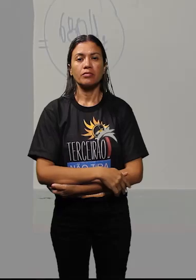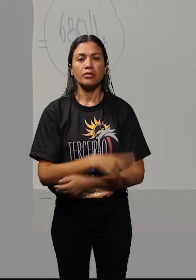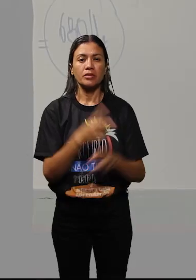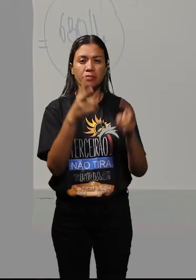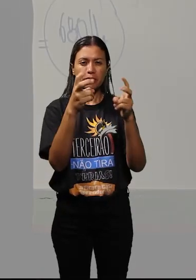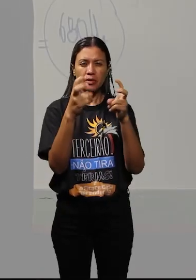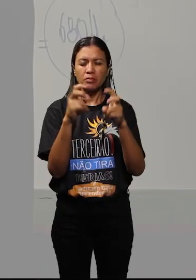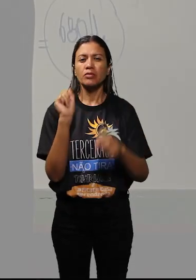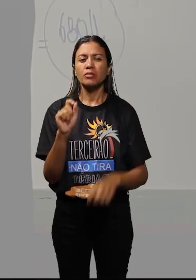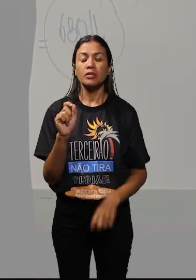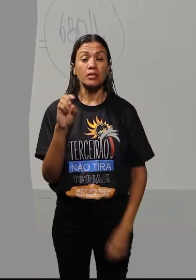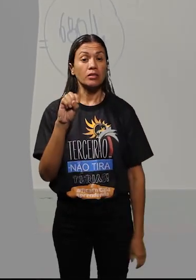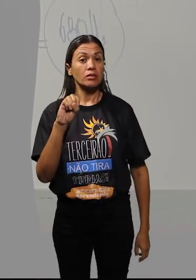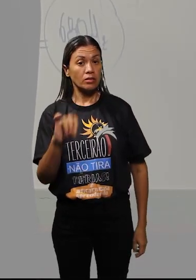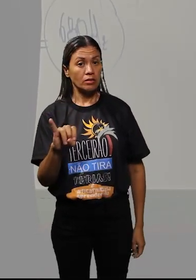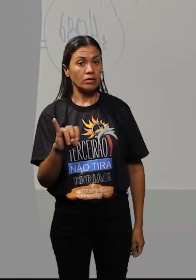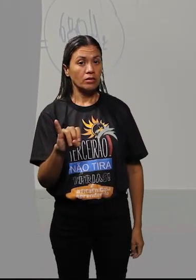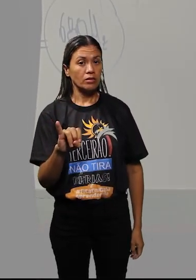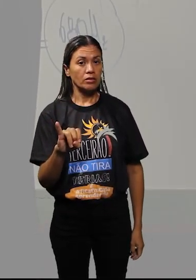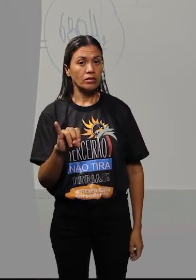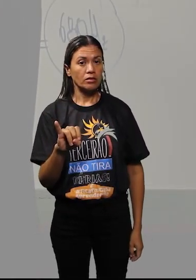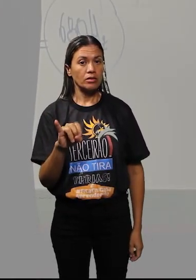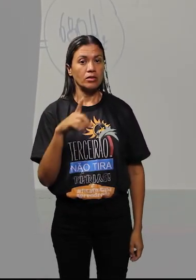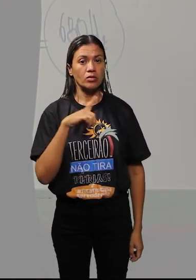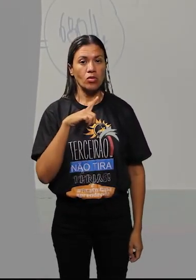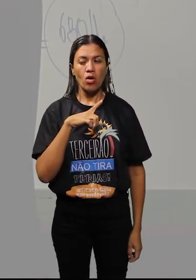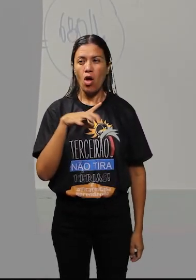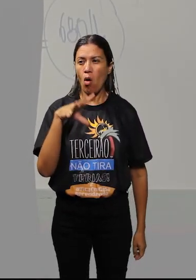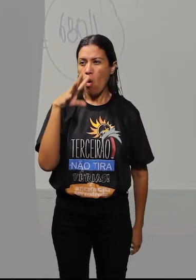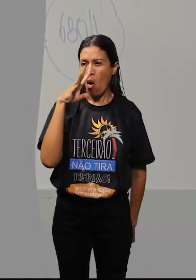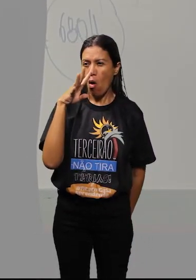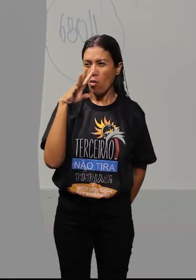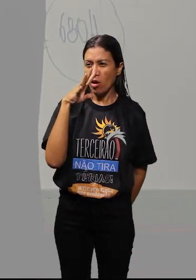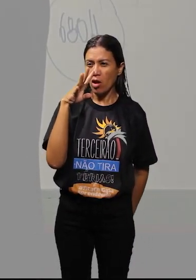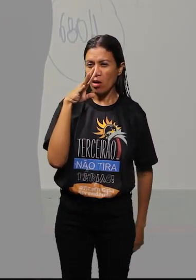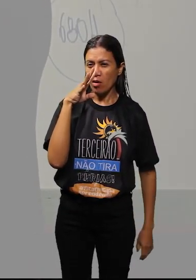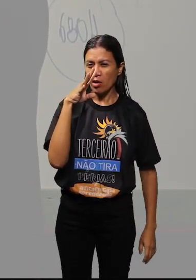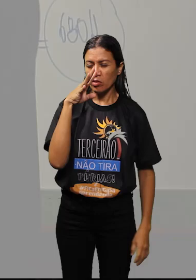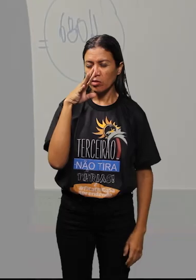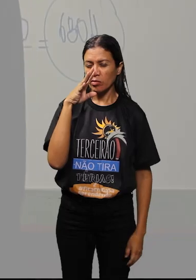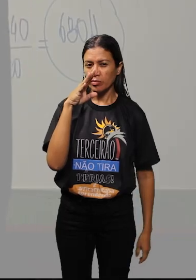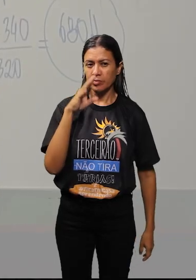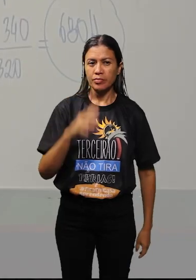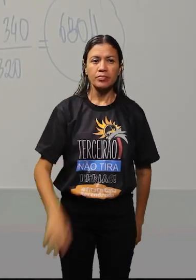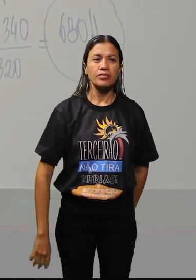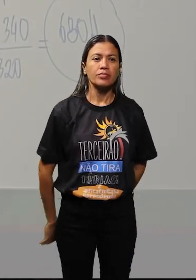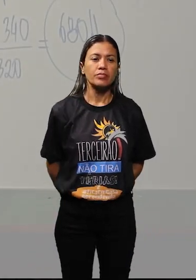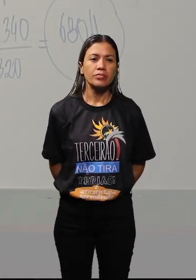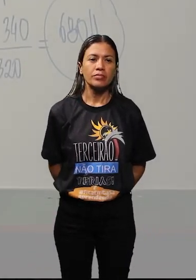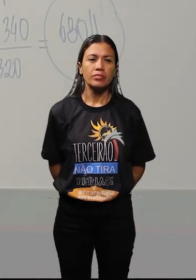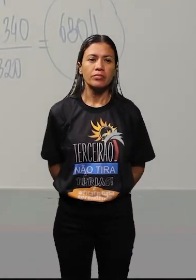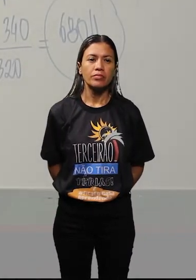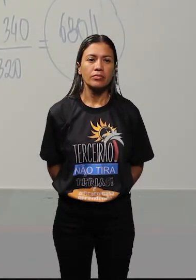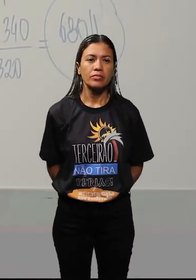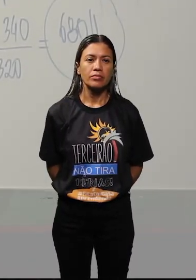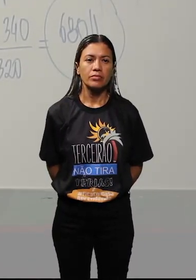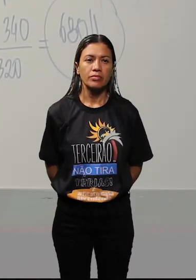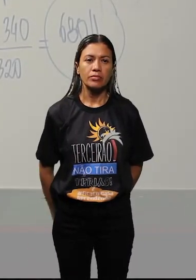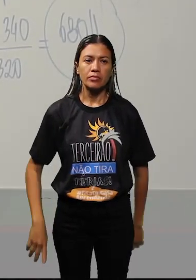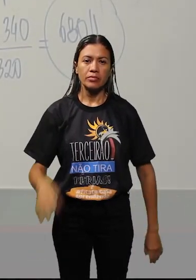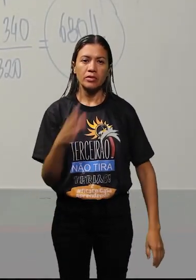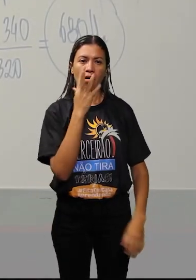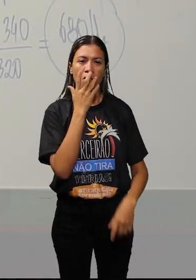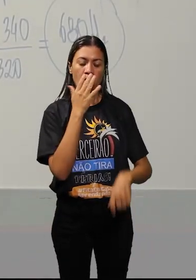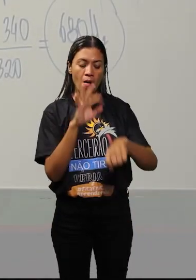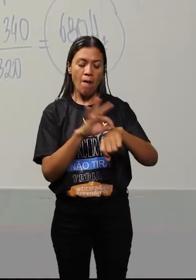esse observador se aproximando dessa onda, ó, vou botar a velocidade do observador. Olha o que vai acontecer. Primeiro, imagine